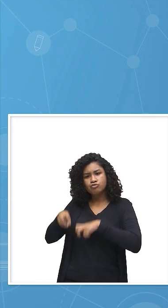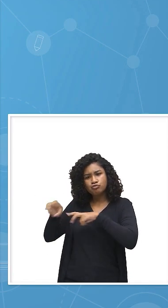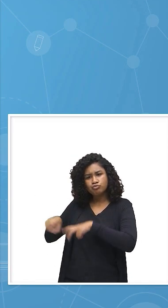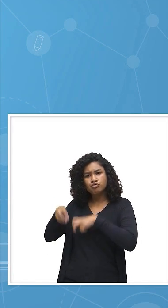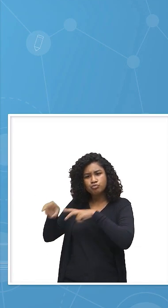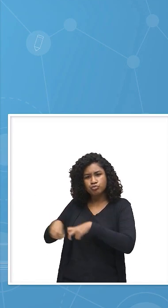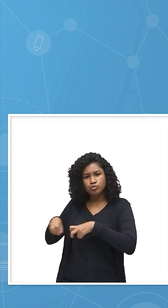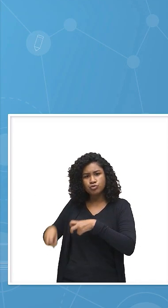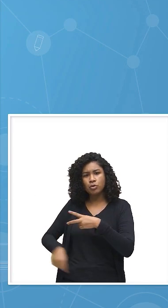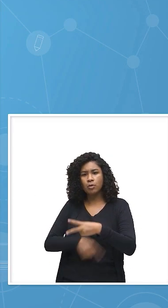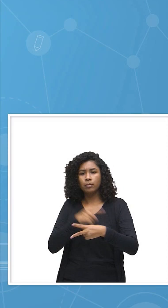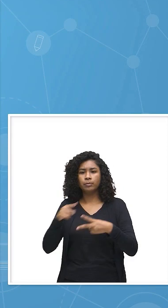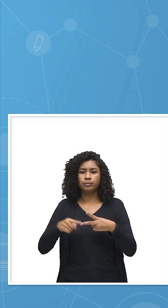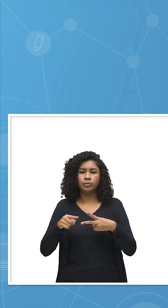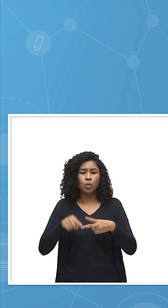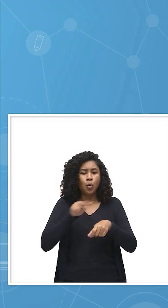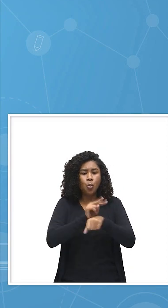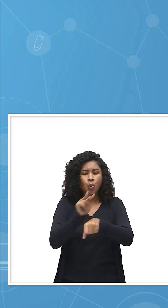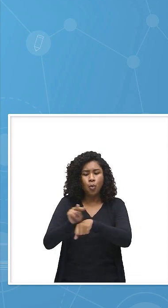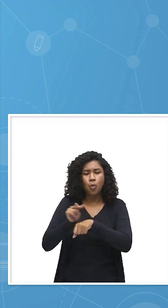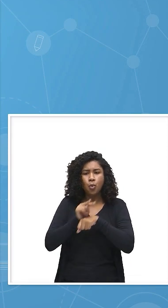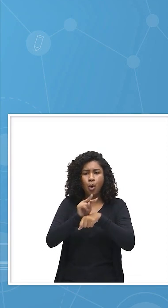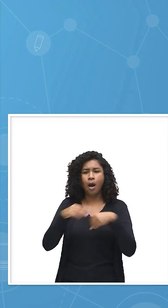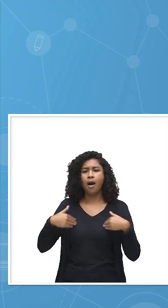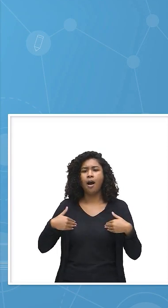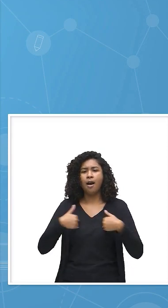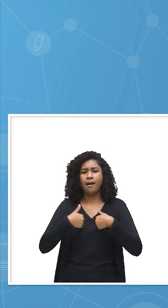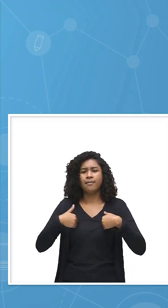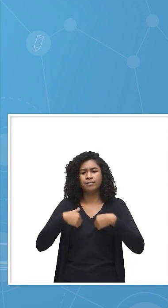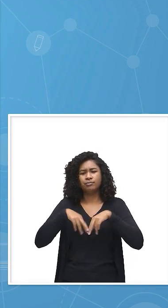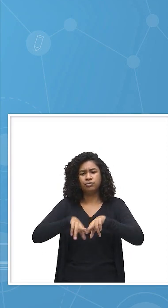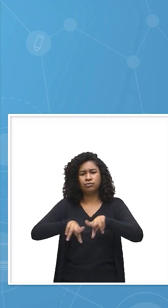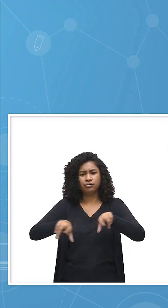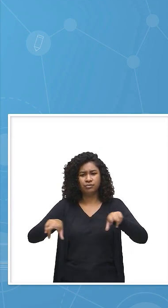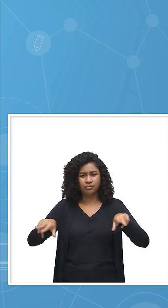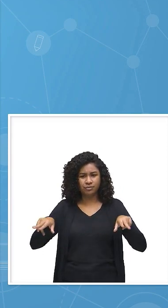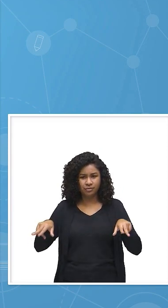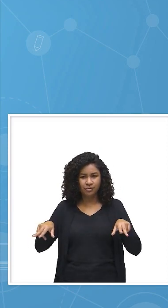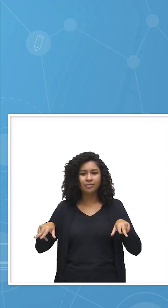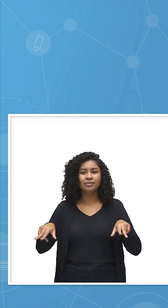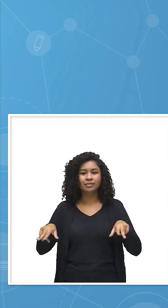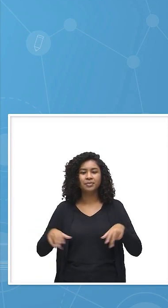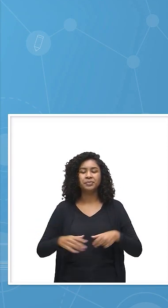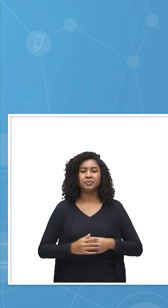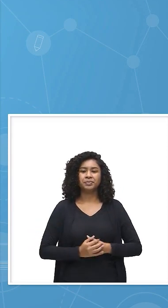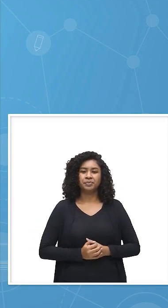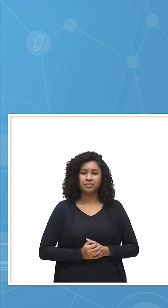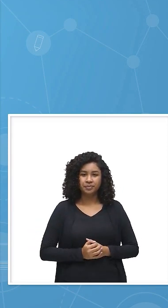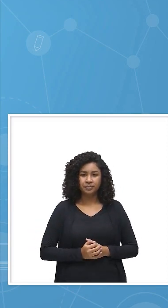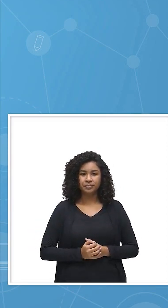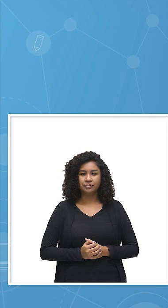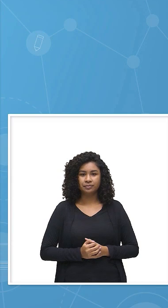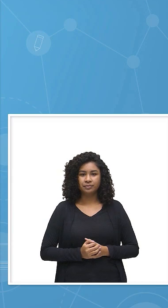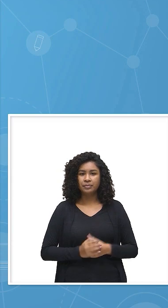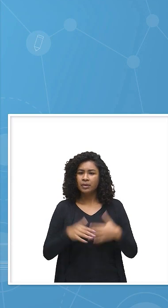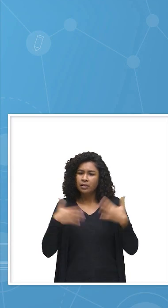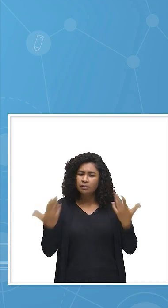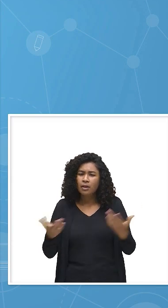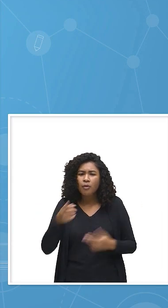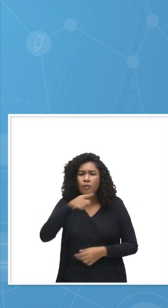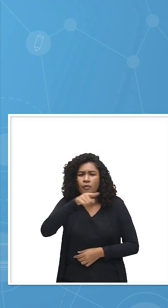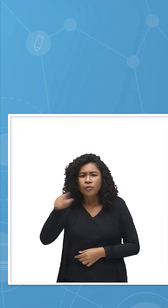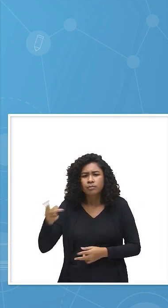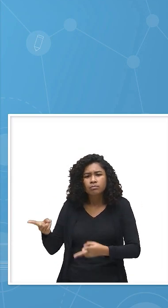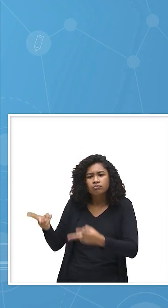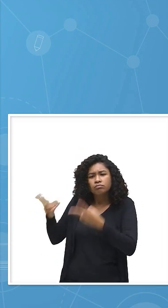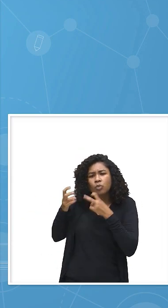A domesticação de animais, junto com a agricultura. Assim, vocês percebem